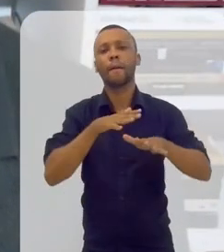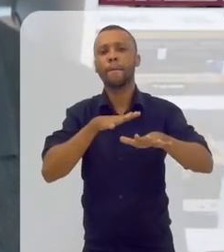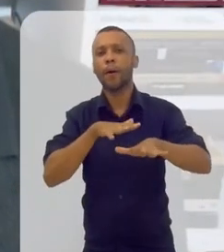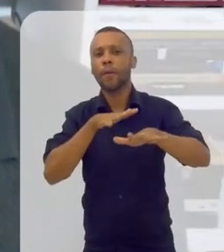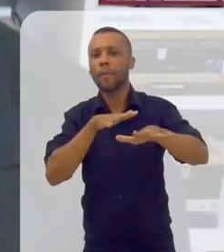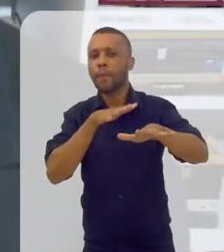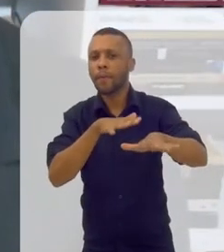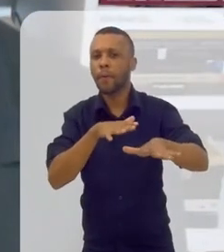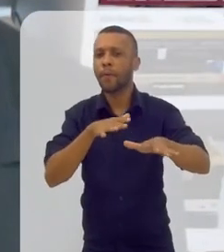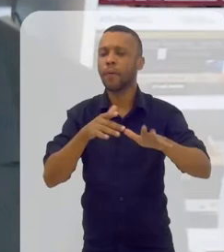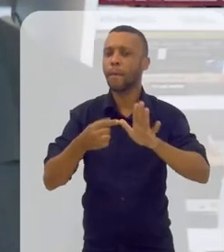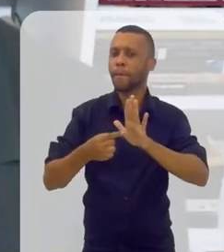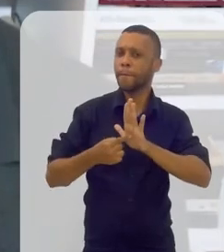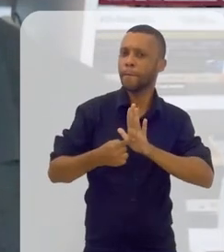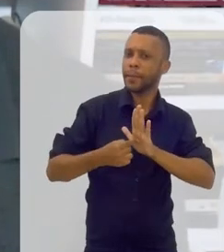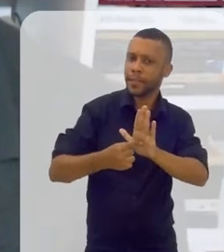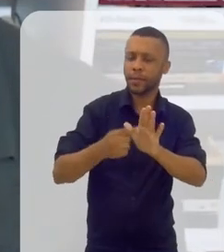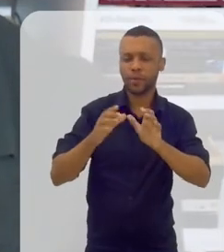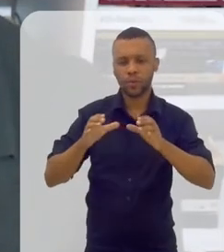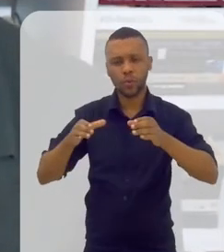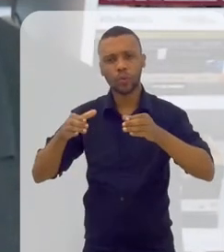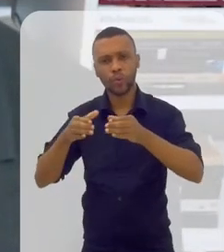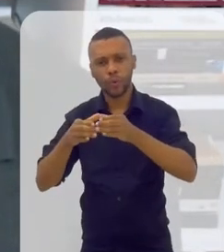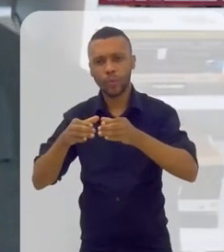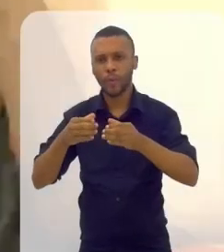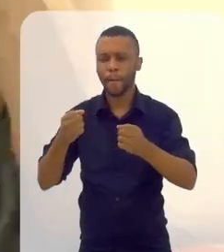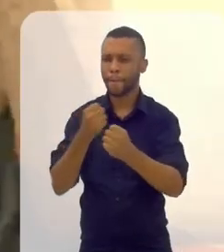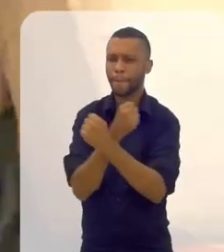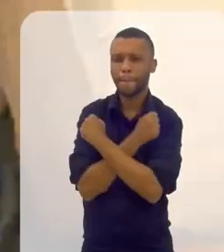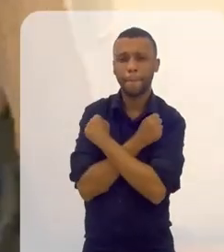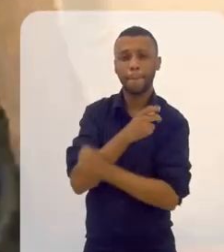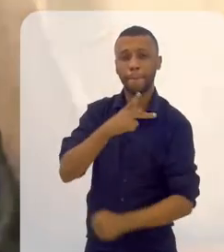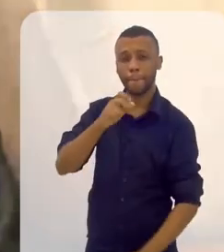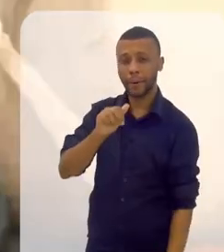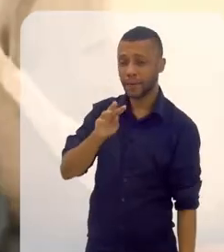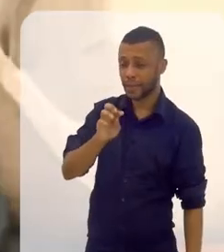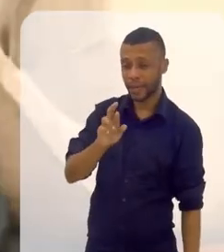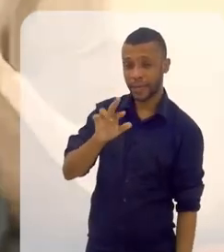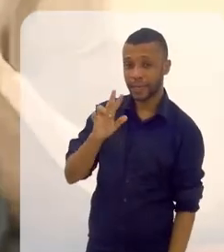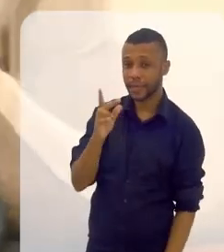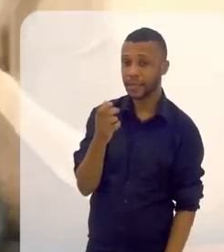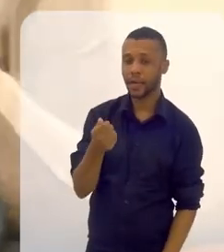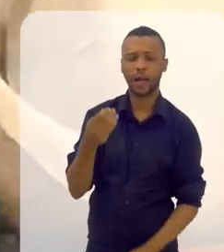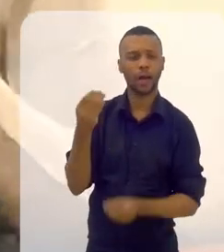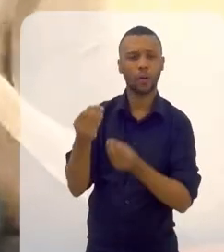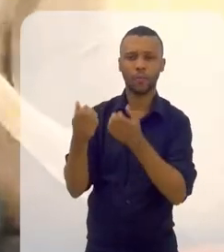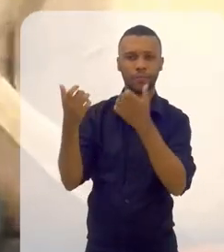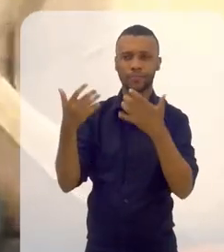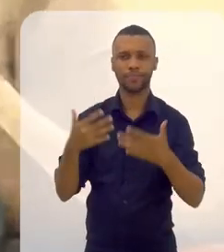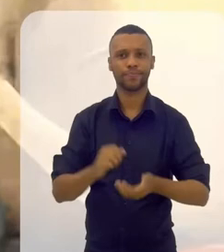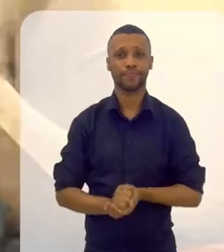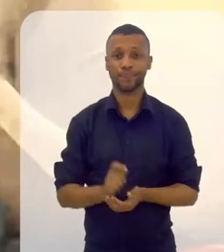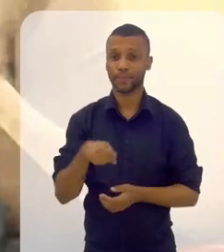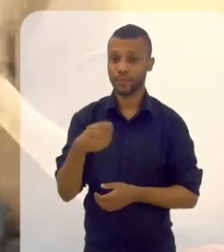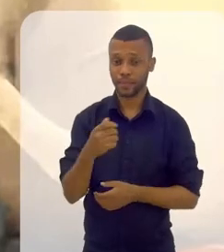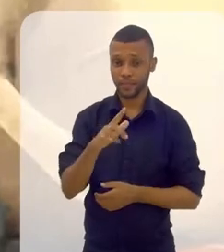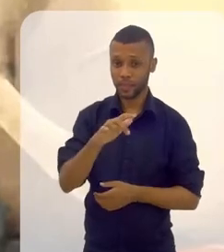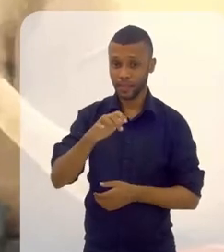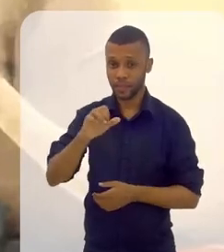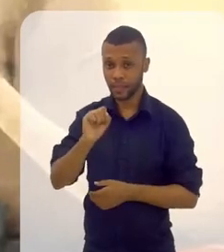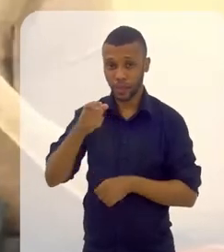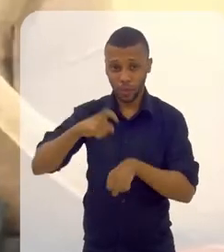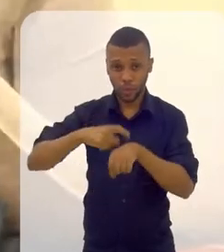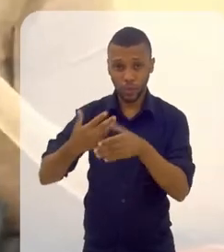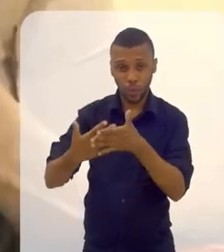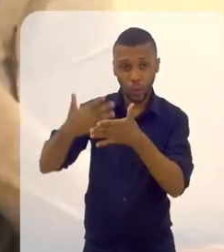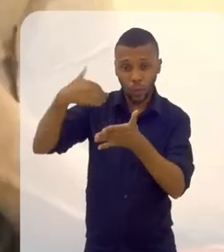das panterinhas? Quem eram elas? Ai, meu Deus, panterinhas. Caxias, em algum tempo,